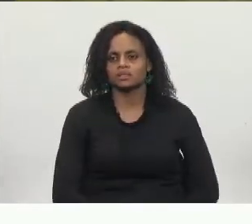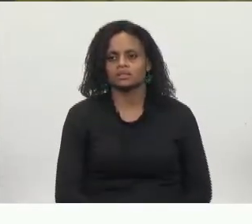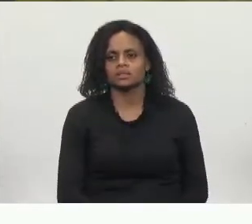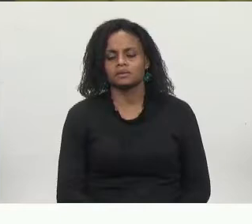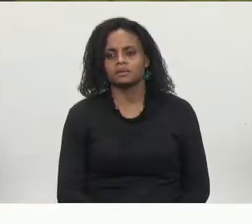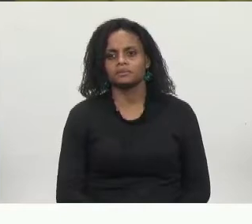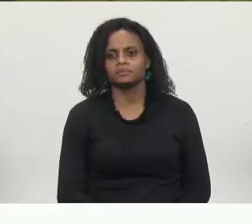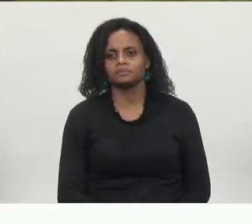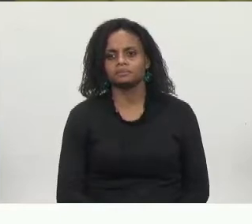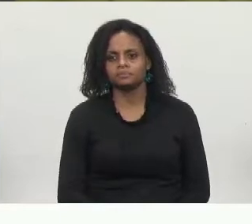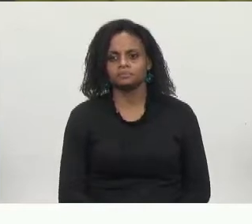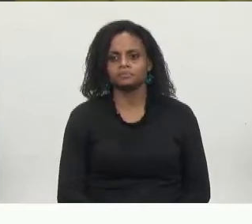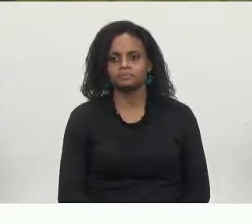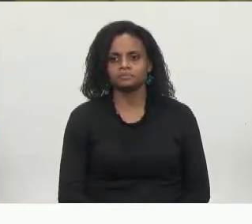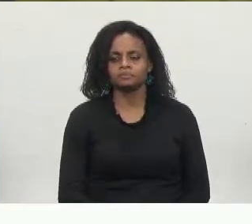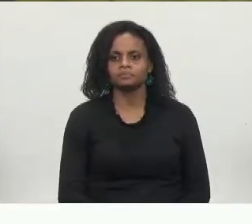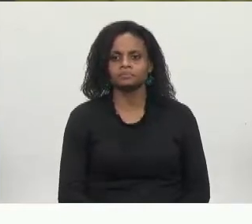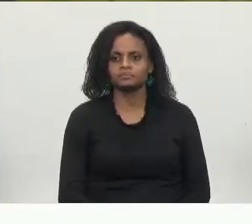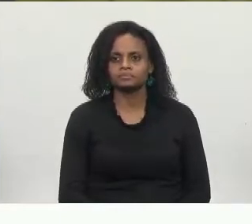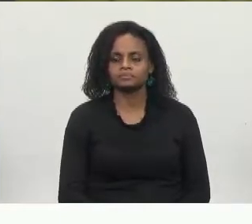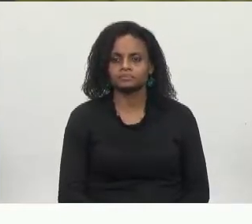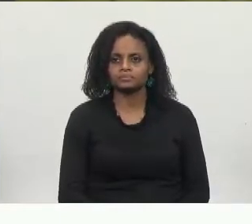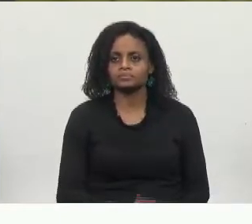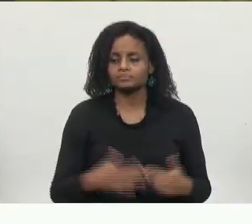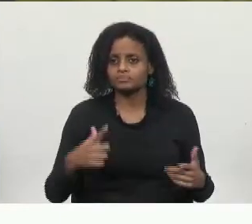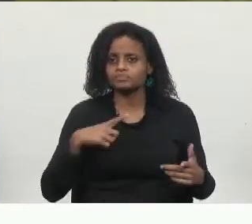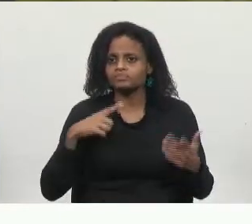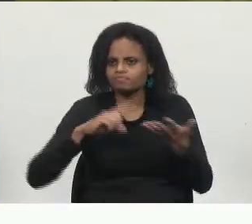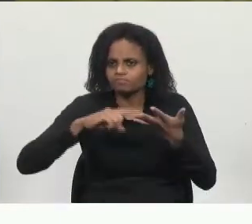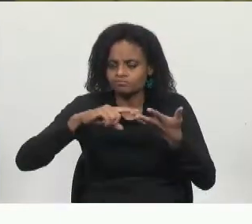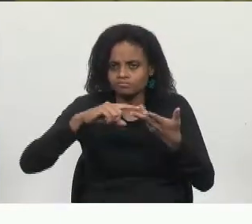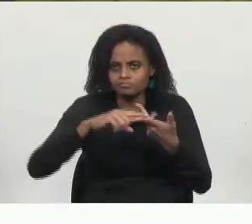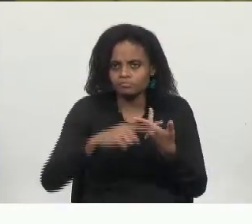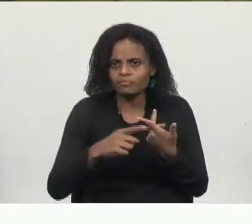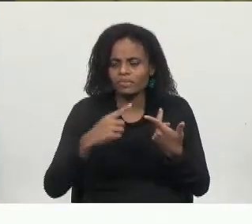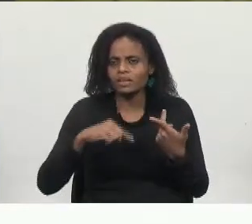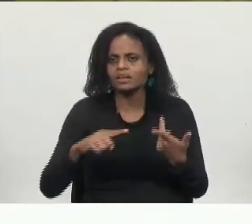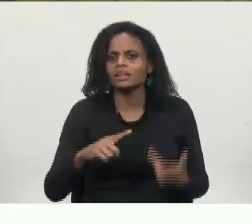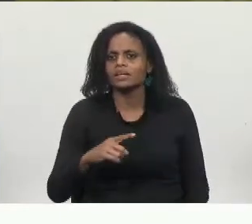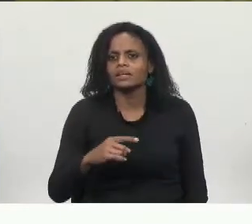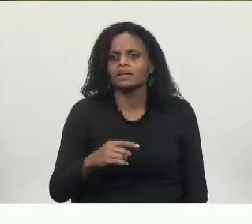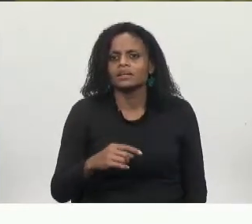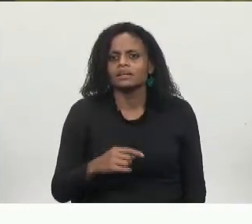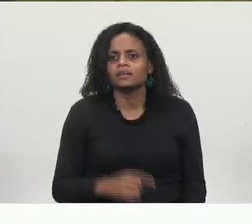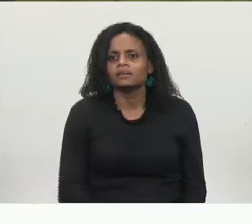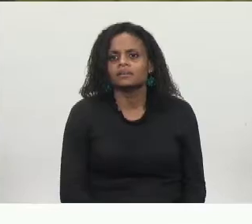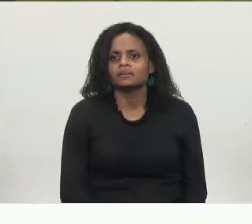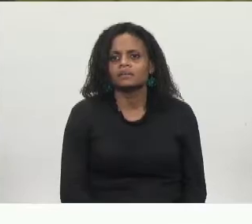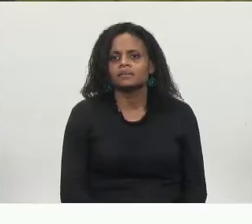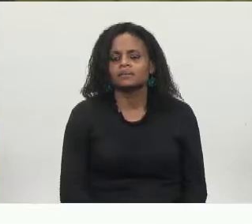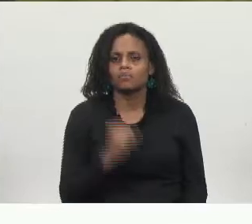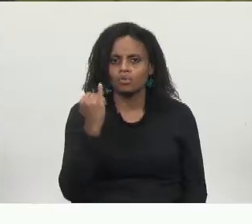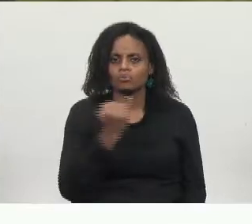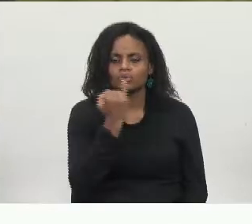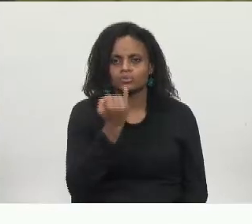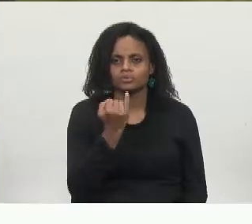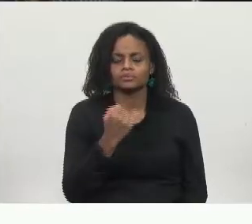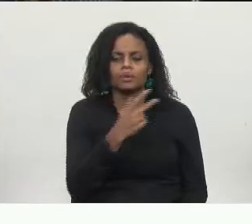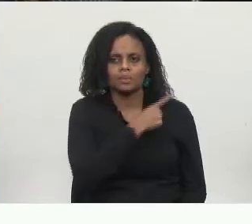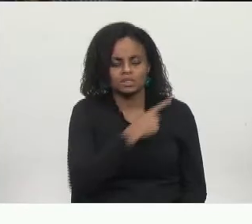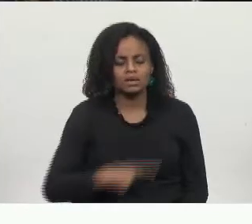Está entendendo? Então, assim, são critérios, né, Marcelo? São critérios que... Presidente, vou colocar uma coisa